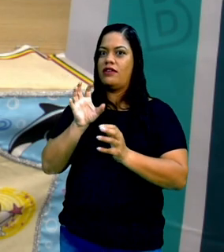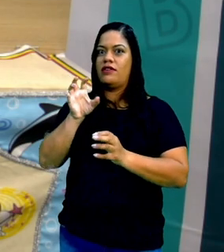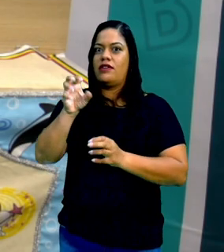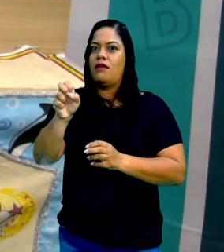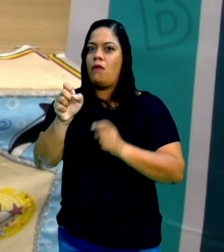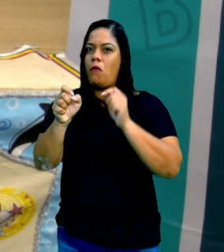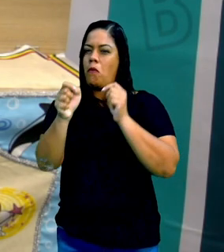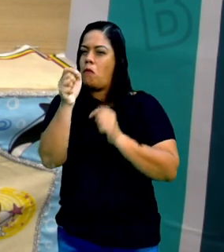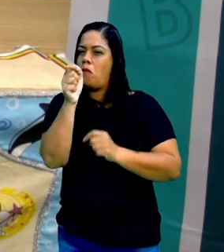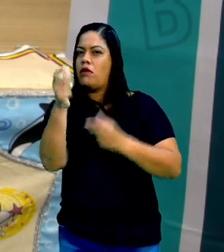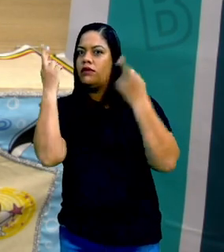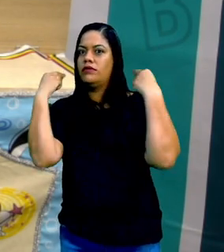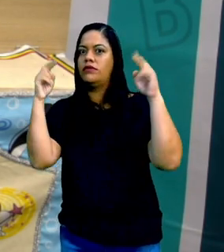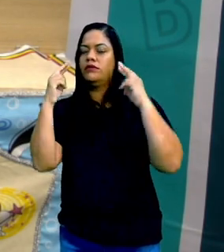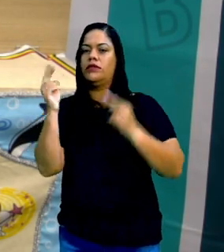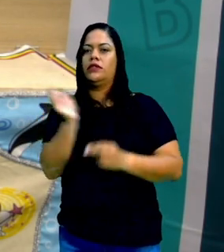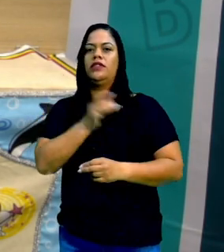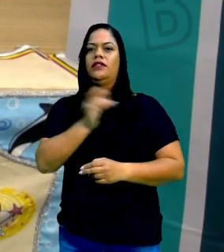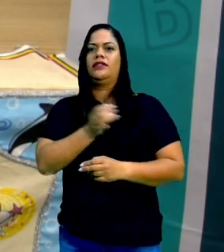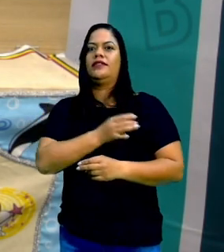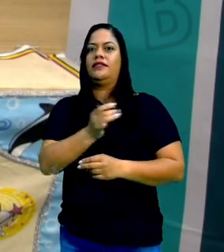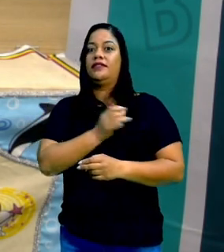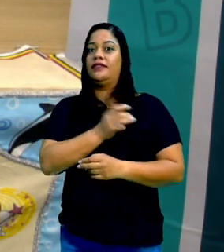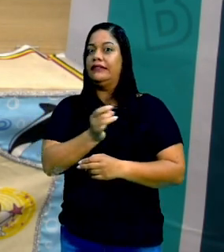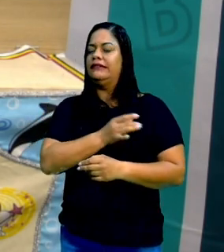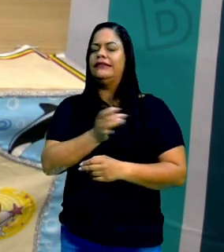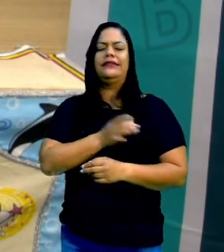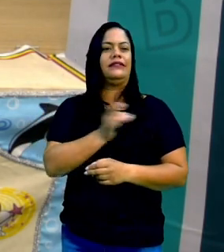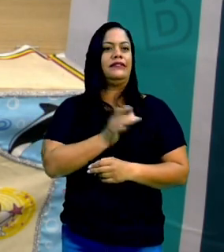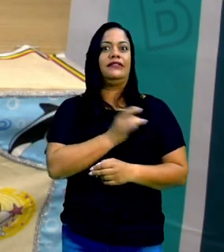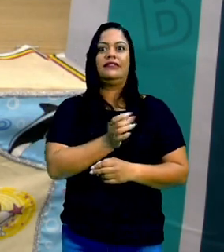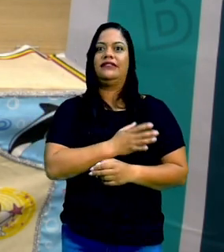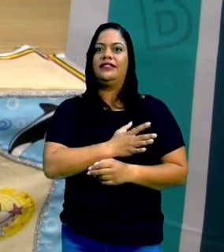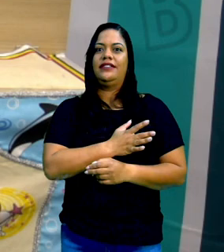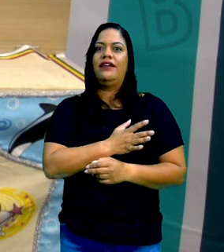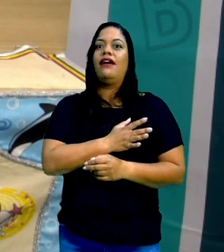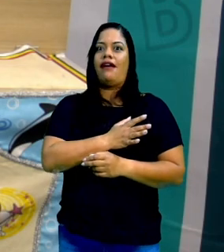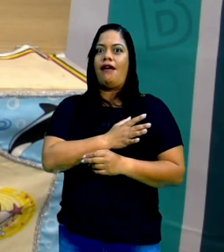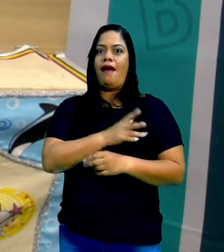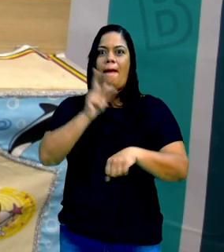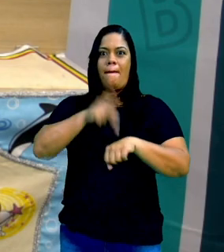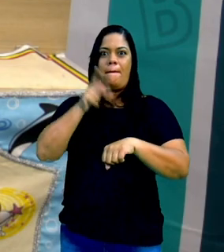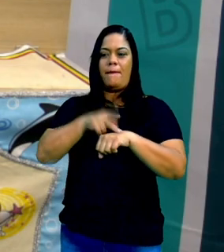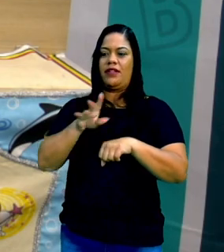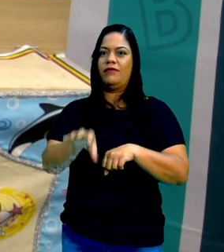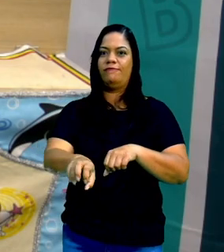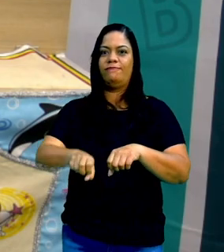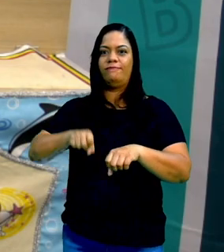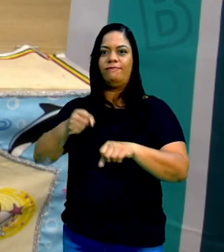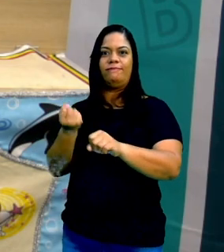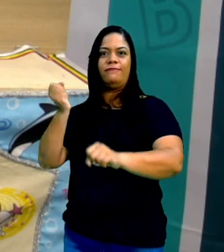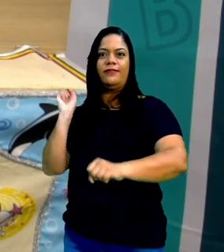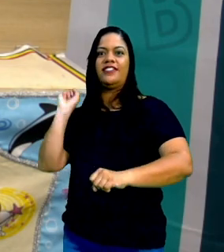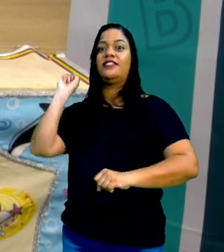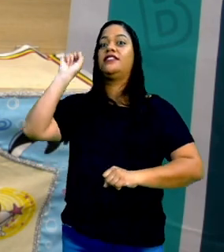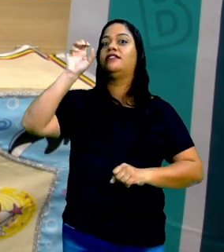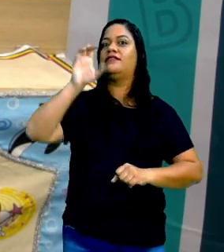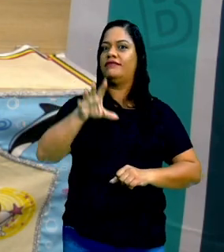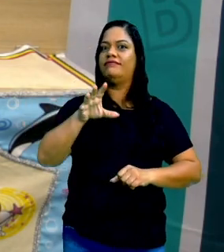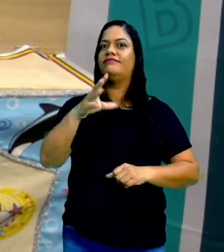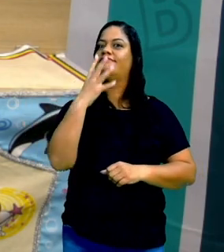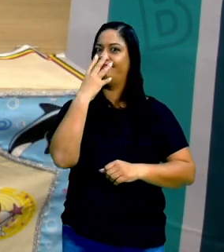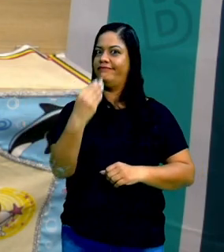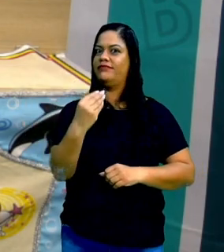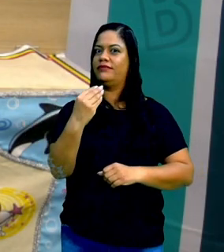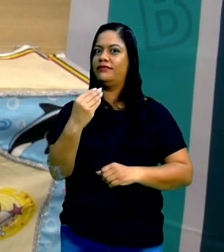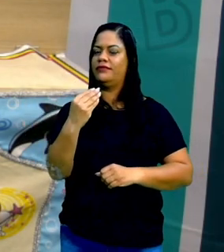ovelha. Ele tava todo tremendo de medo, leiturinha. Pegou pedra e, ó, jogou no